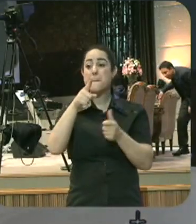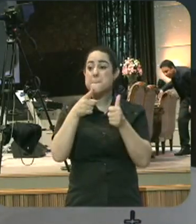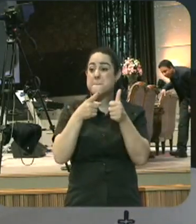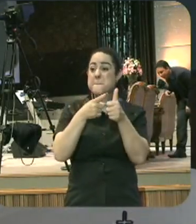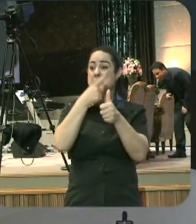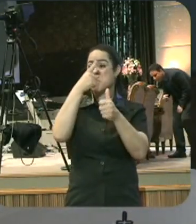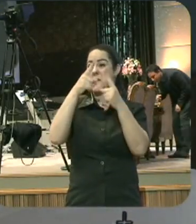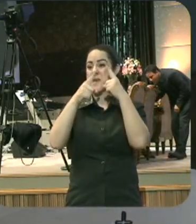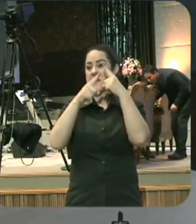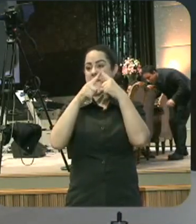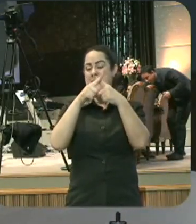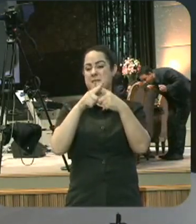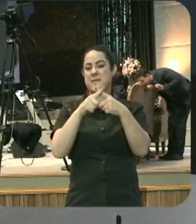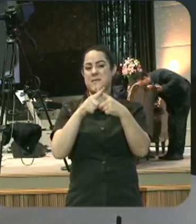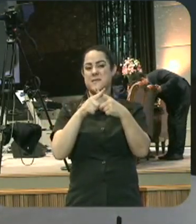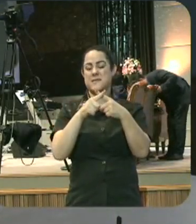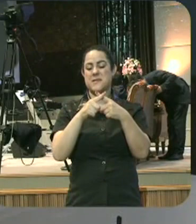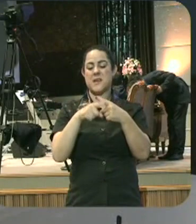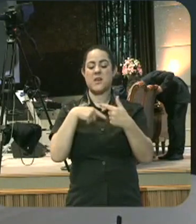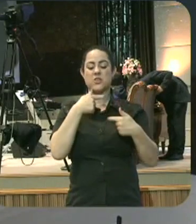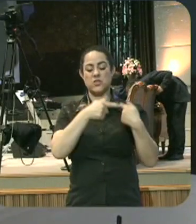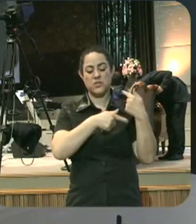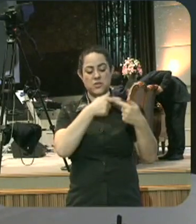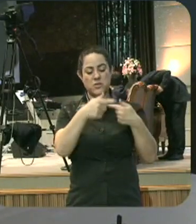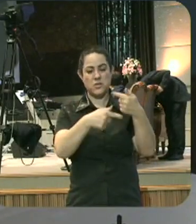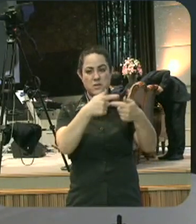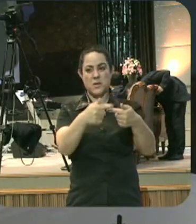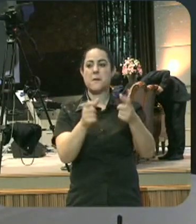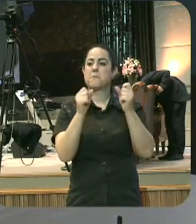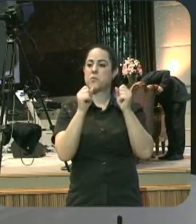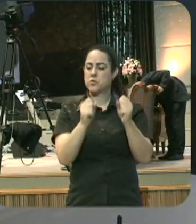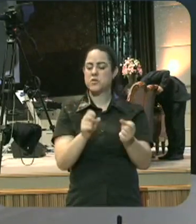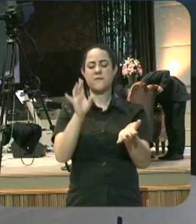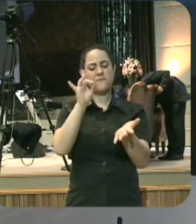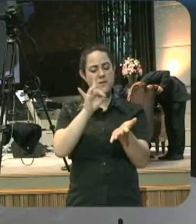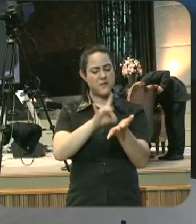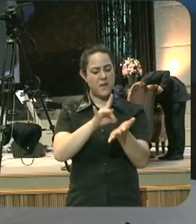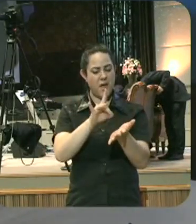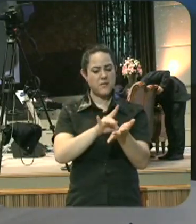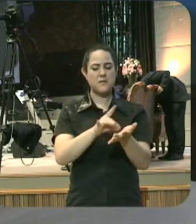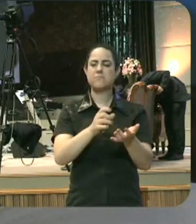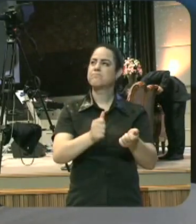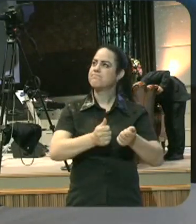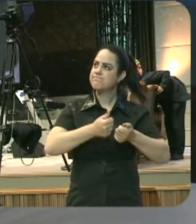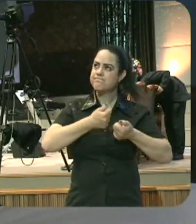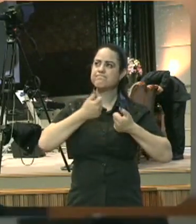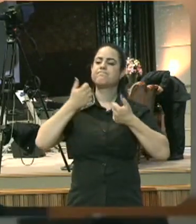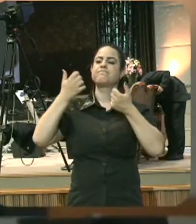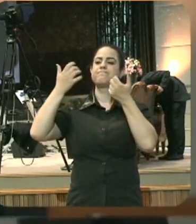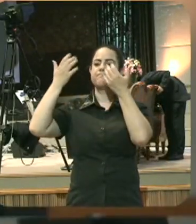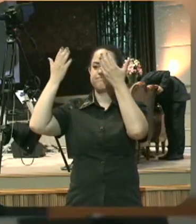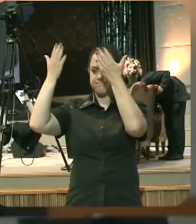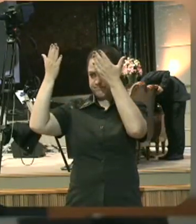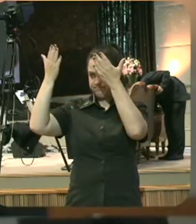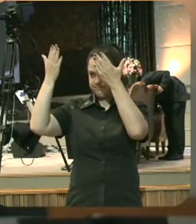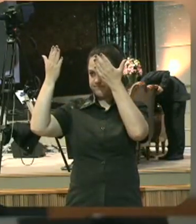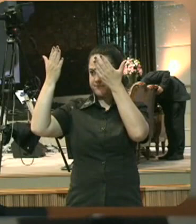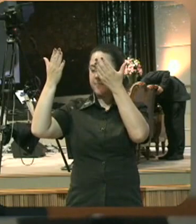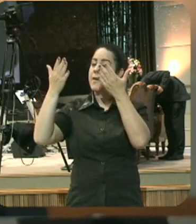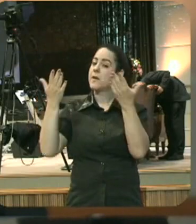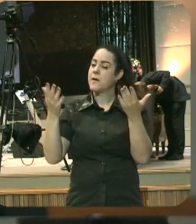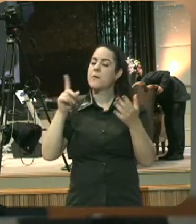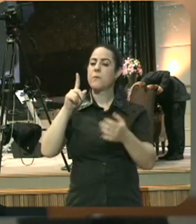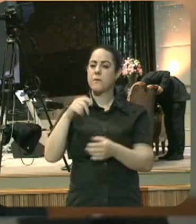primeira vez que essa geração poderia dedicar algo ao Senhor. E então